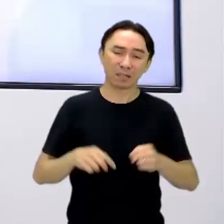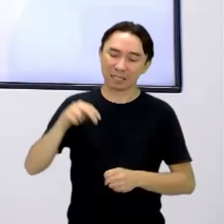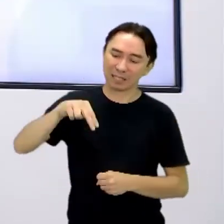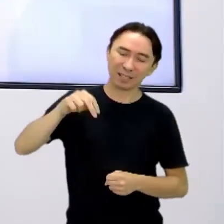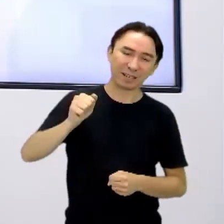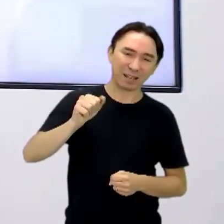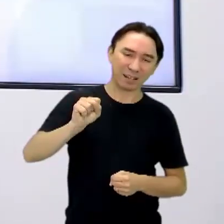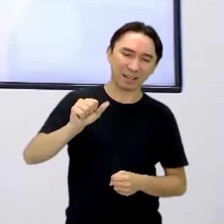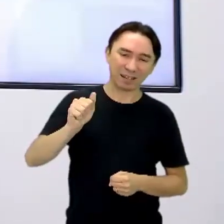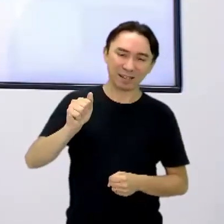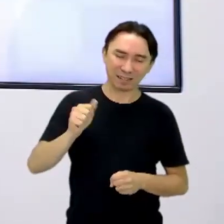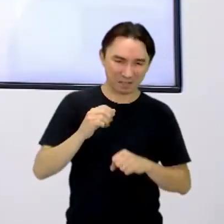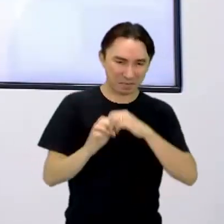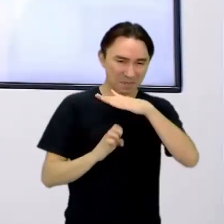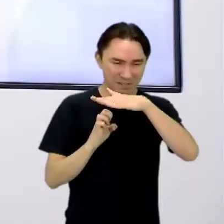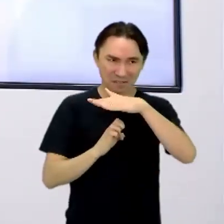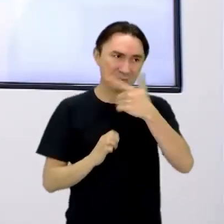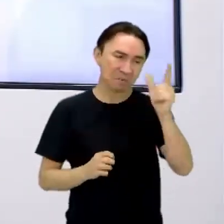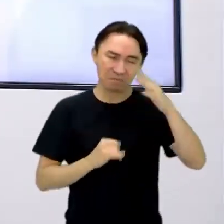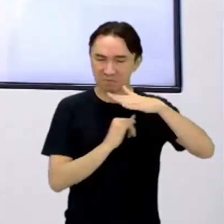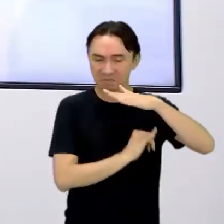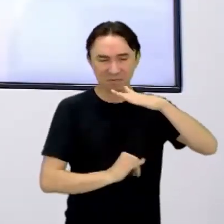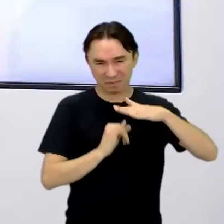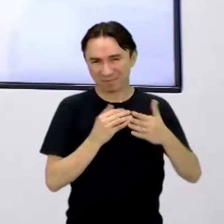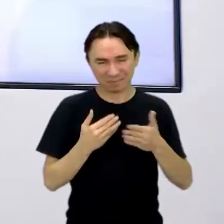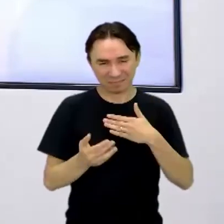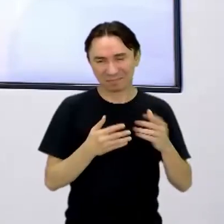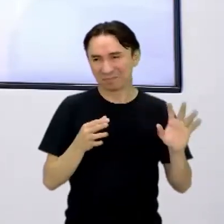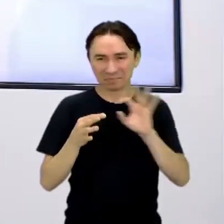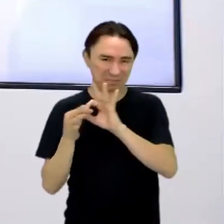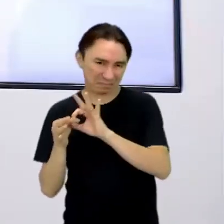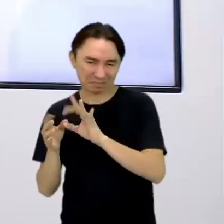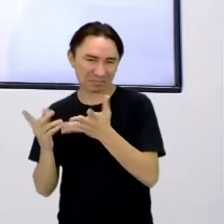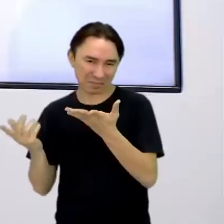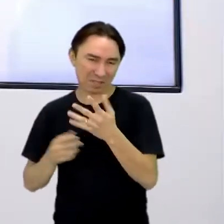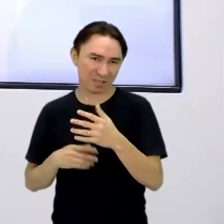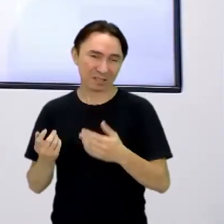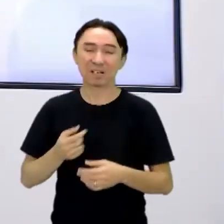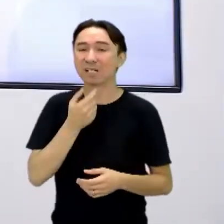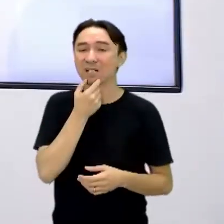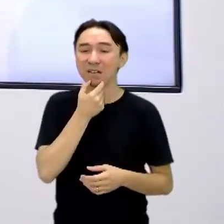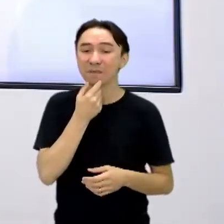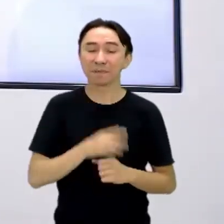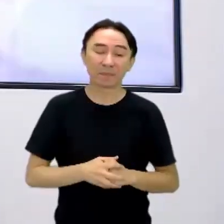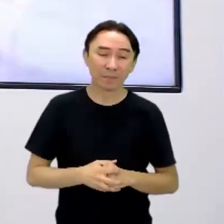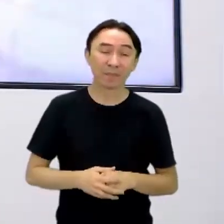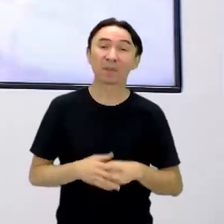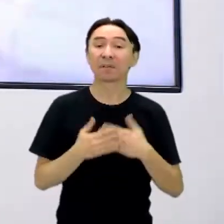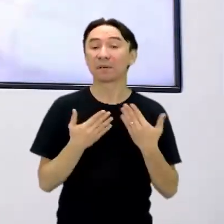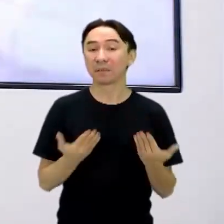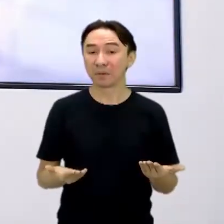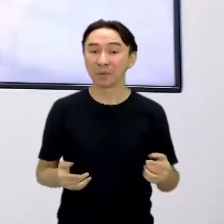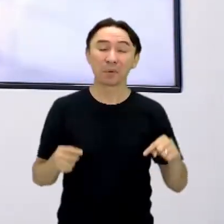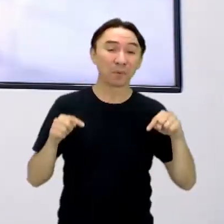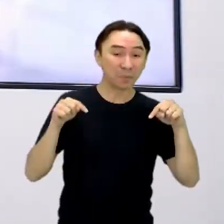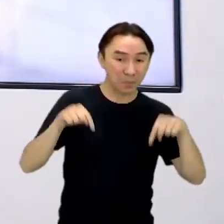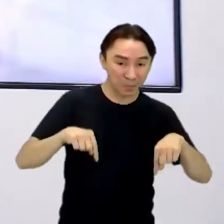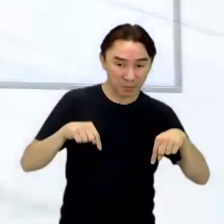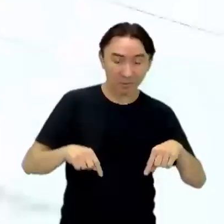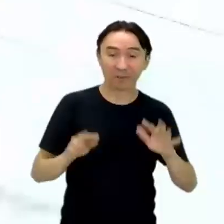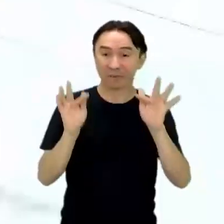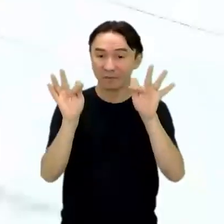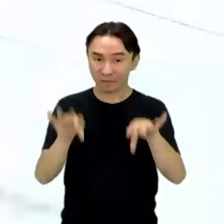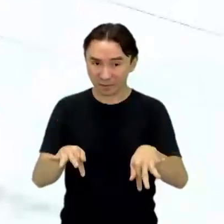e vai ampliando aí as informações, tá bom? Então, por hoje é só, deixa eu colocar aqui para vocês o que